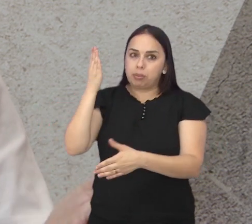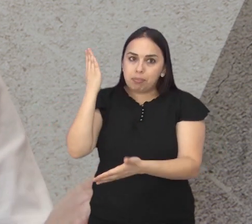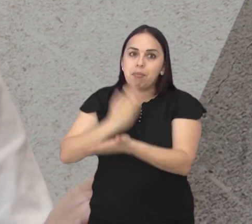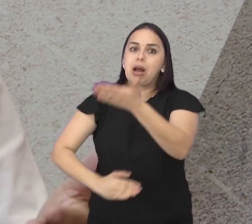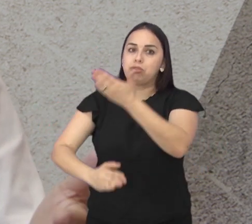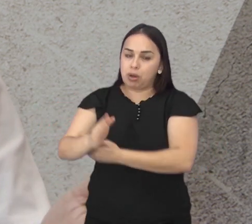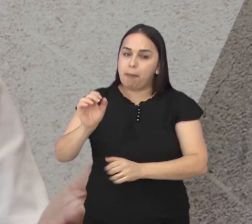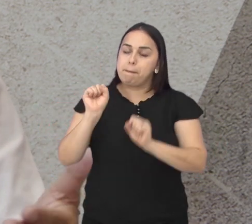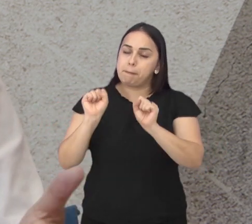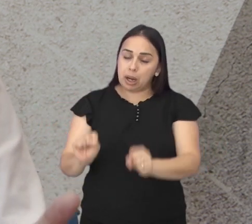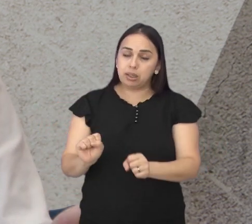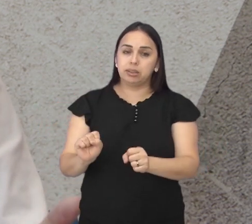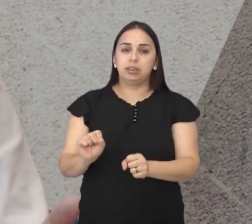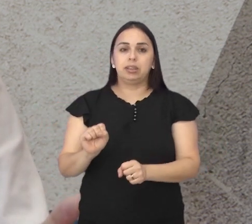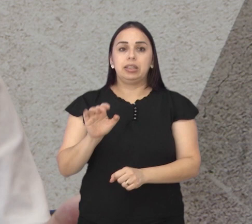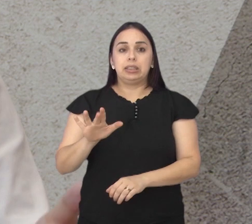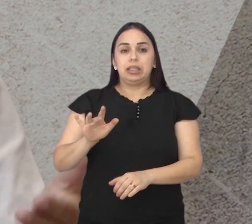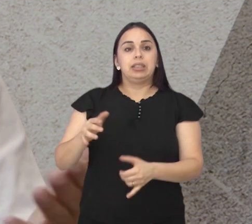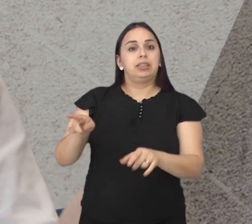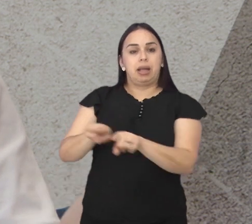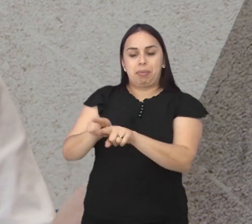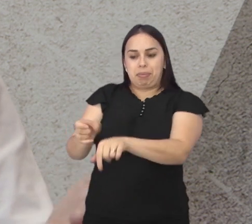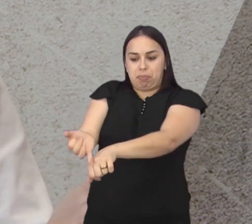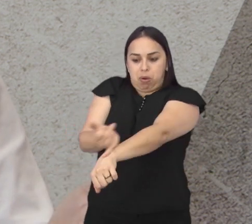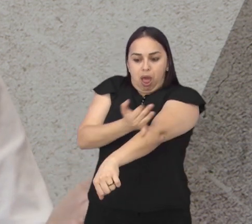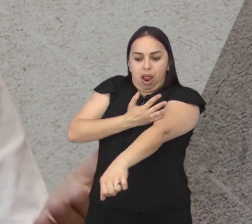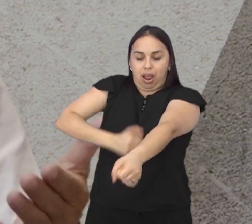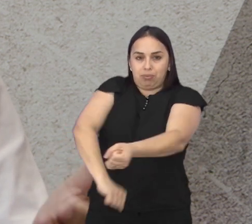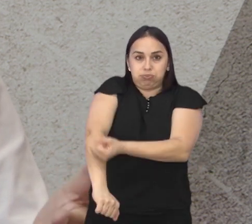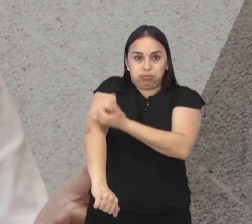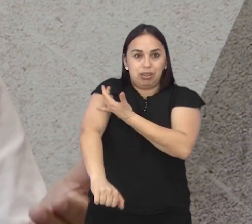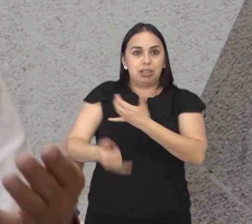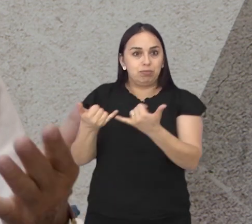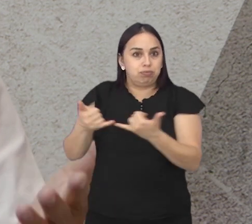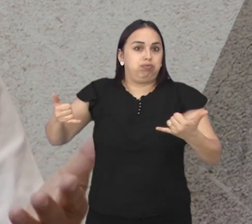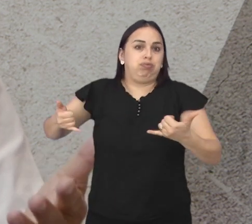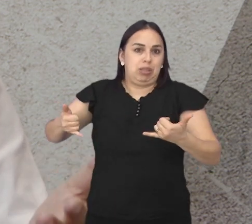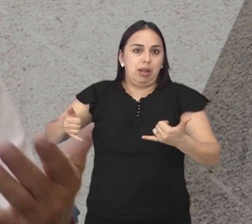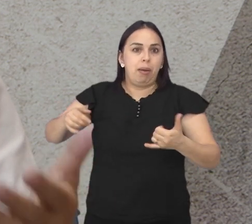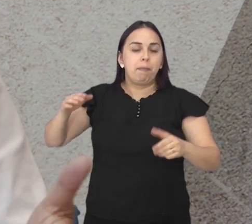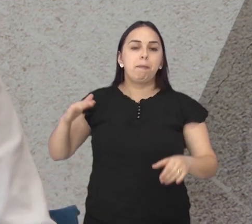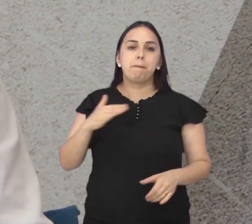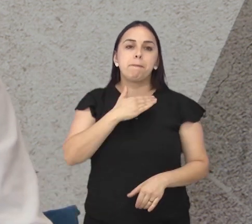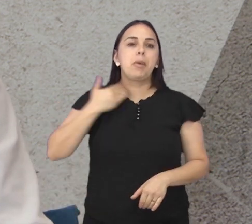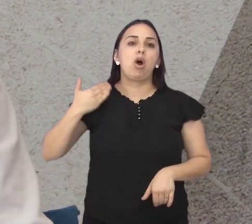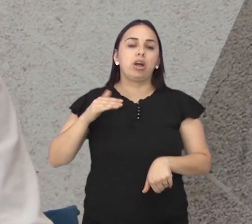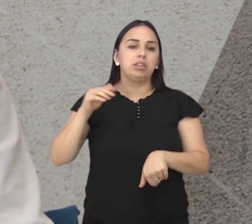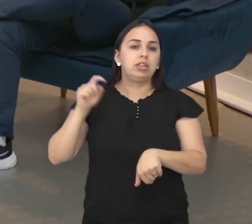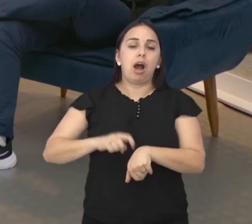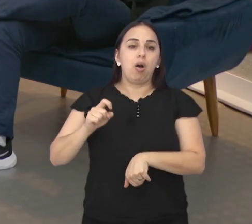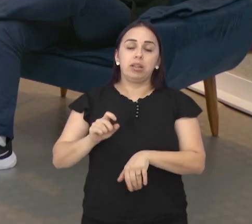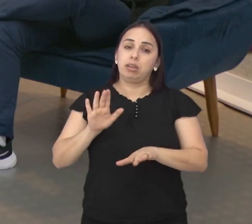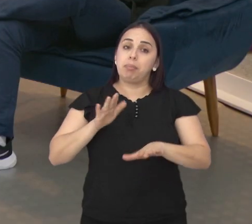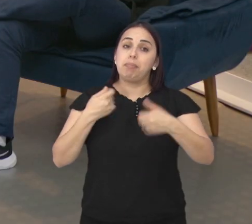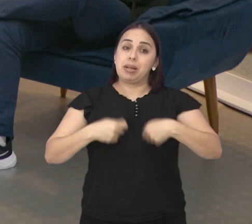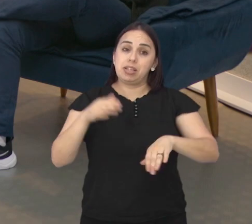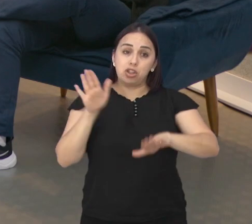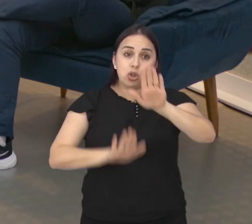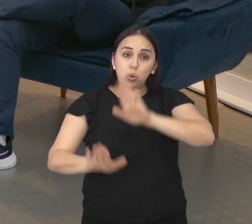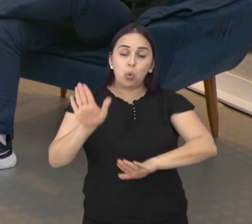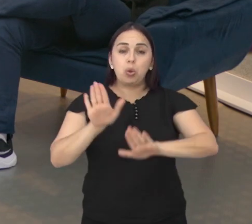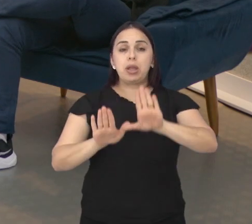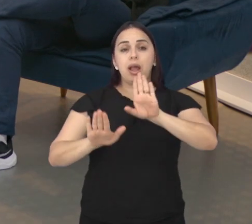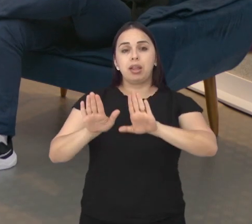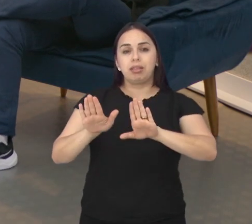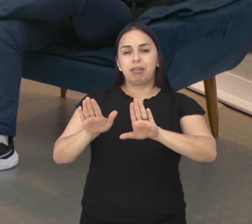se queimar com gasolina ou não. Agora, se você tomar um choque elétrico de 600 volts, corrente contínua, você morre na hora. Então tem que tomar muito cuidado